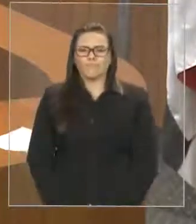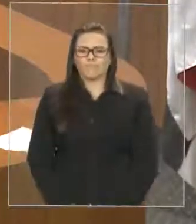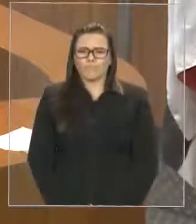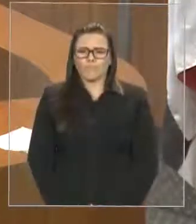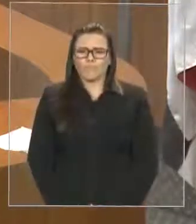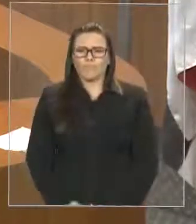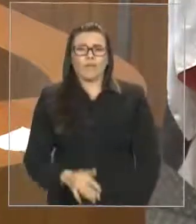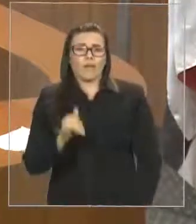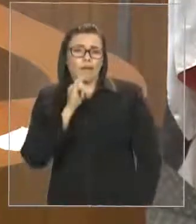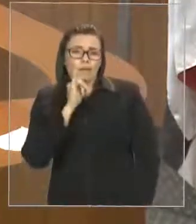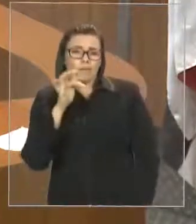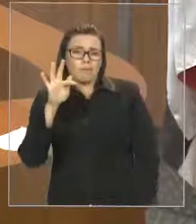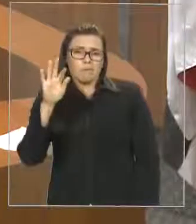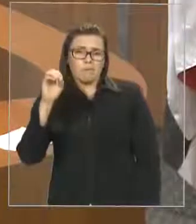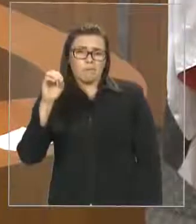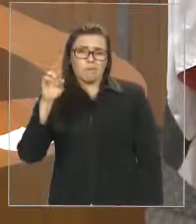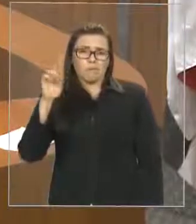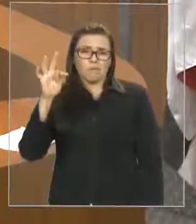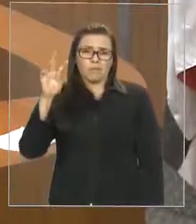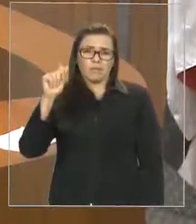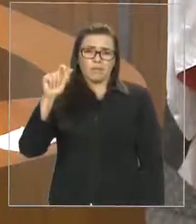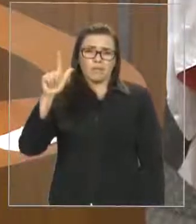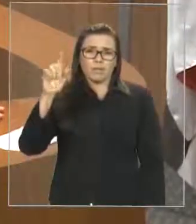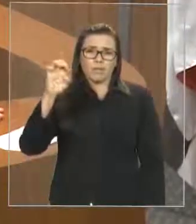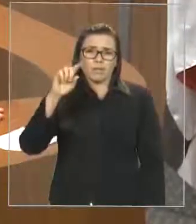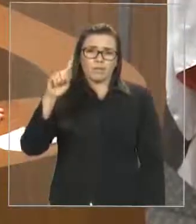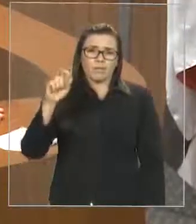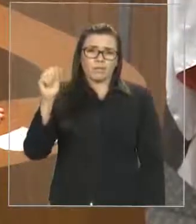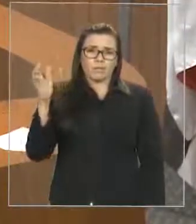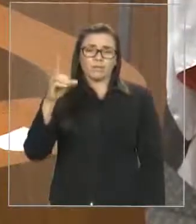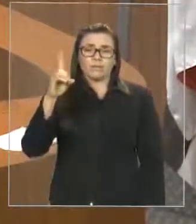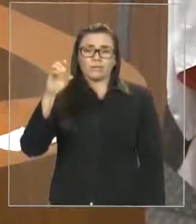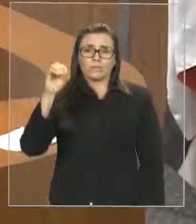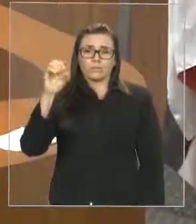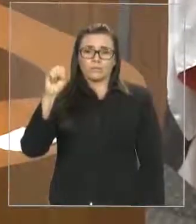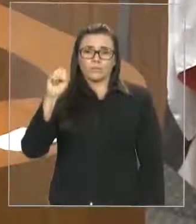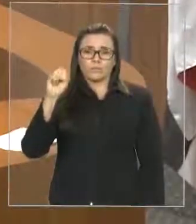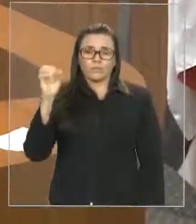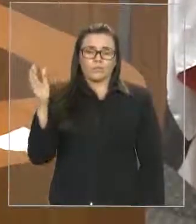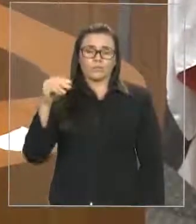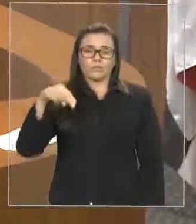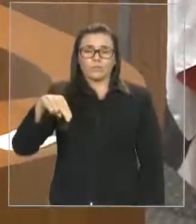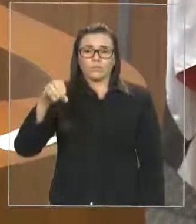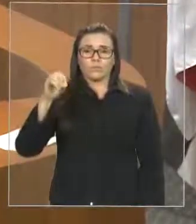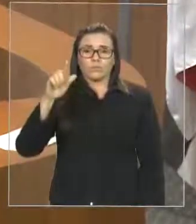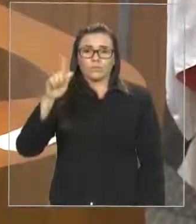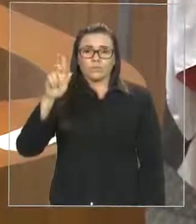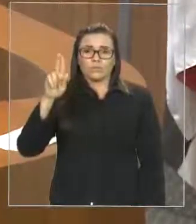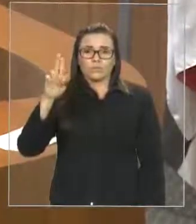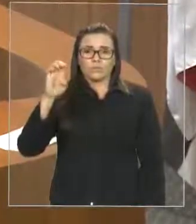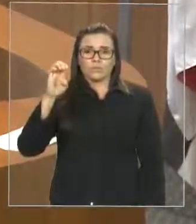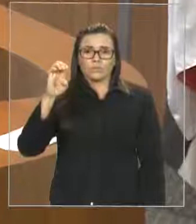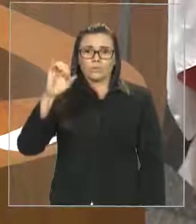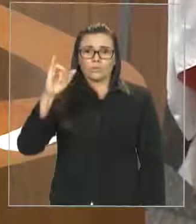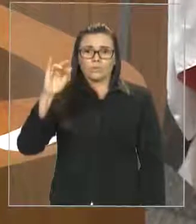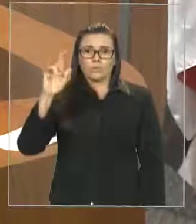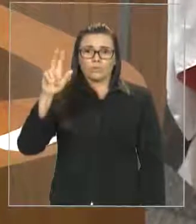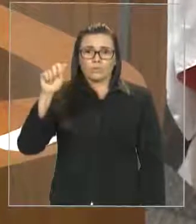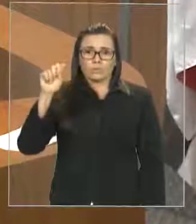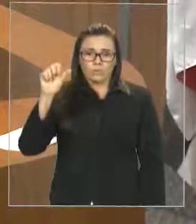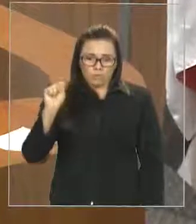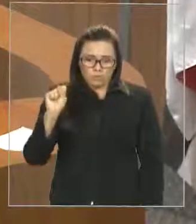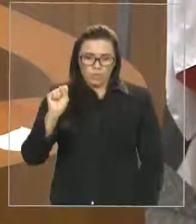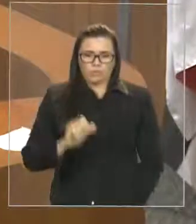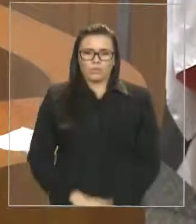para tratar desse tema tão importante. E para não me alongar, quero aqui dizer do encaminhamento da